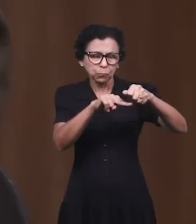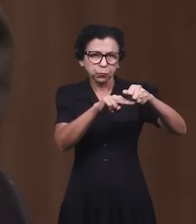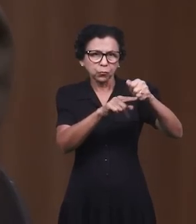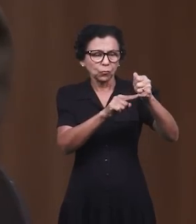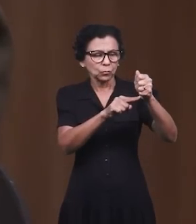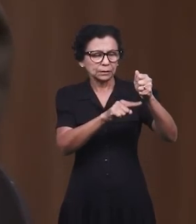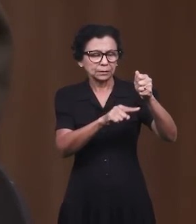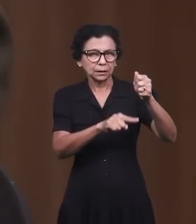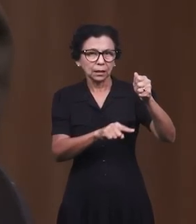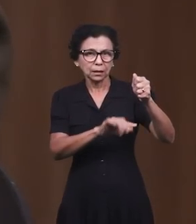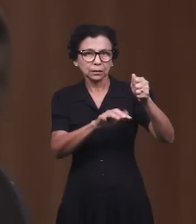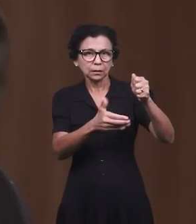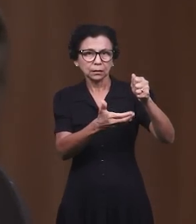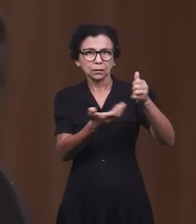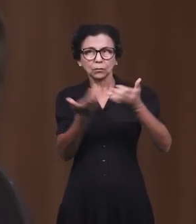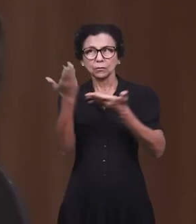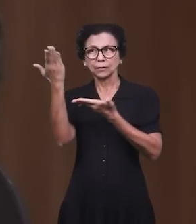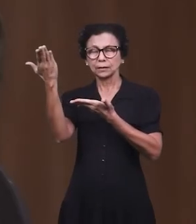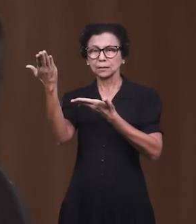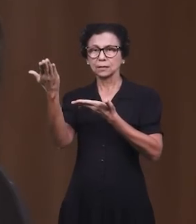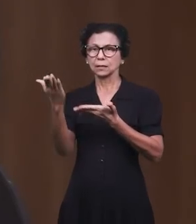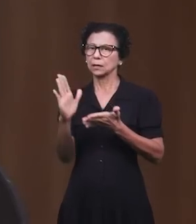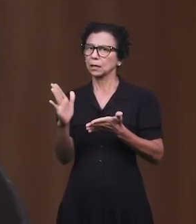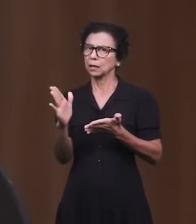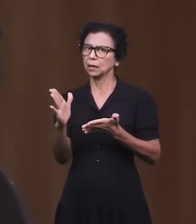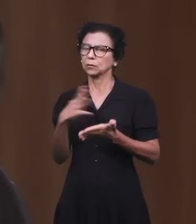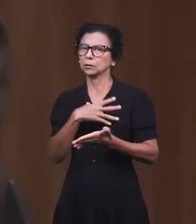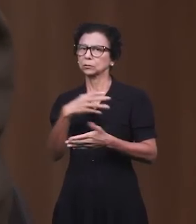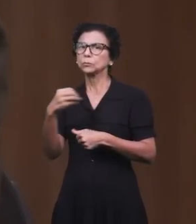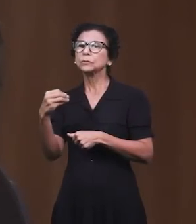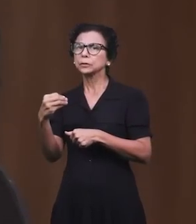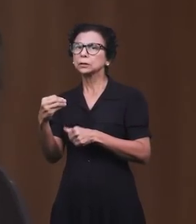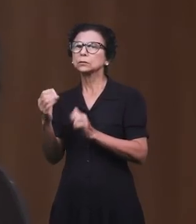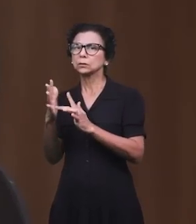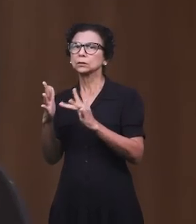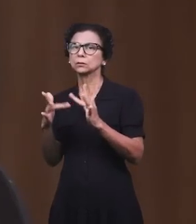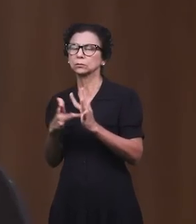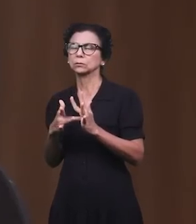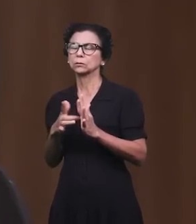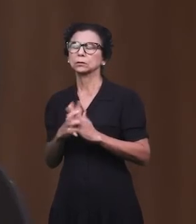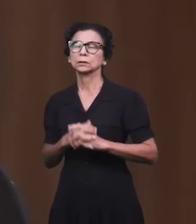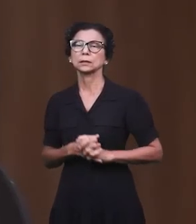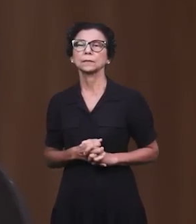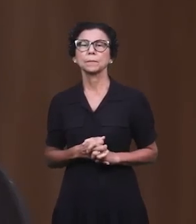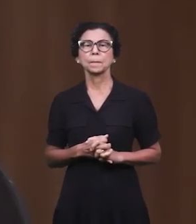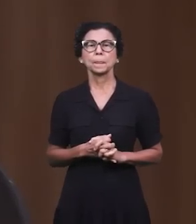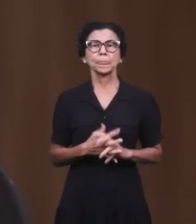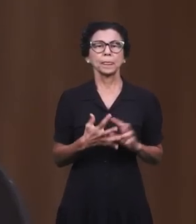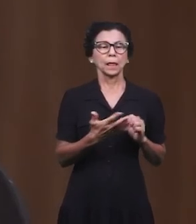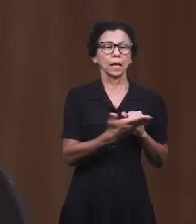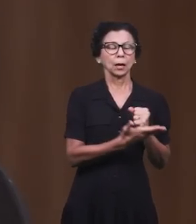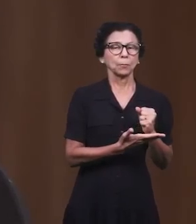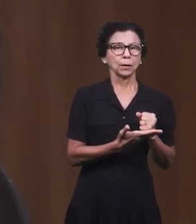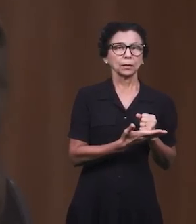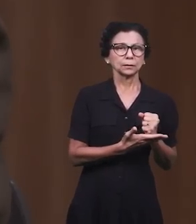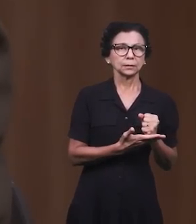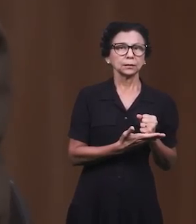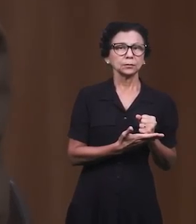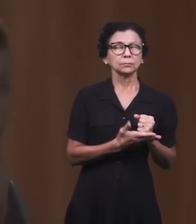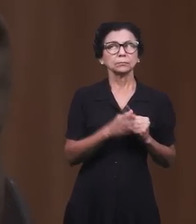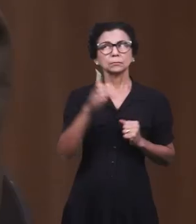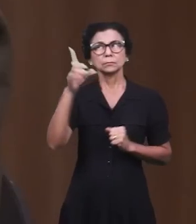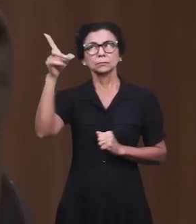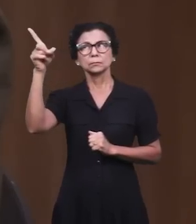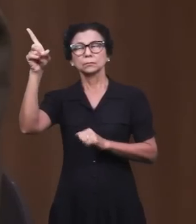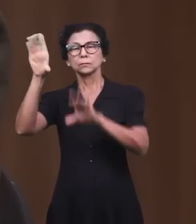Senhor Jesus. Ele mantém toda a base que foi revelada pelo Senhor no Velho Testamento, mas que já estava pronto na